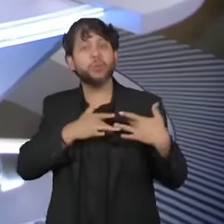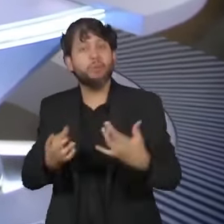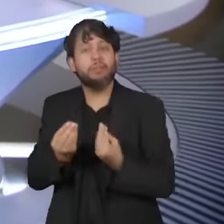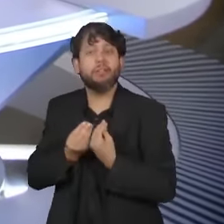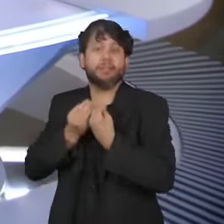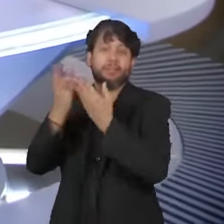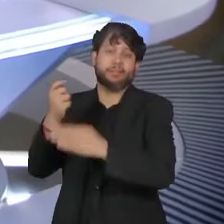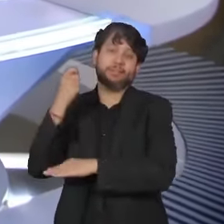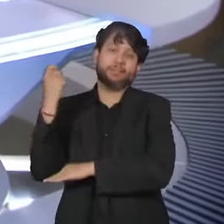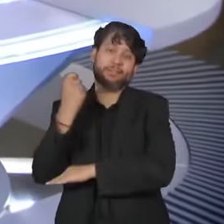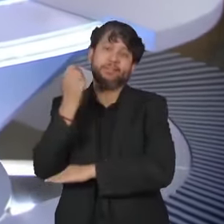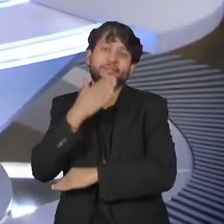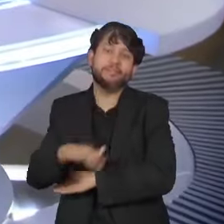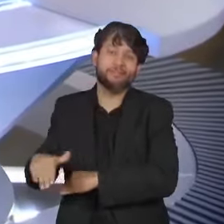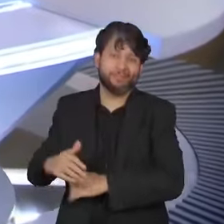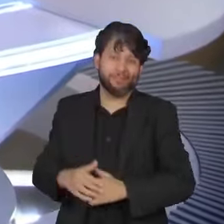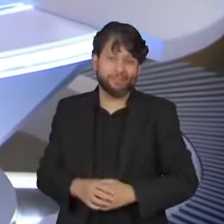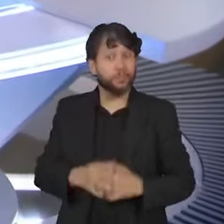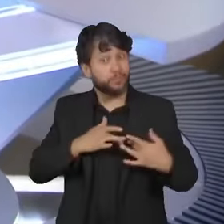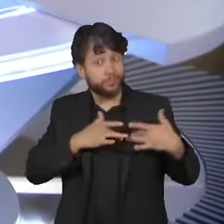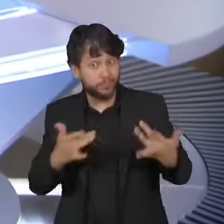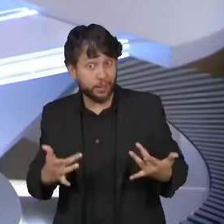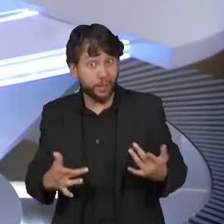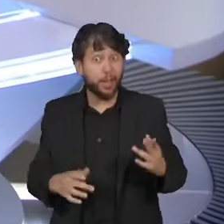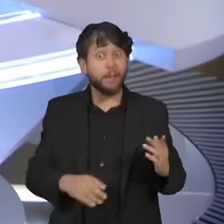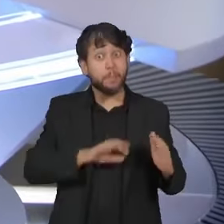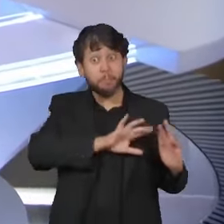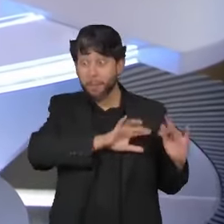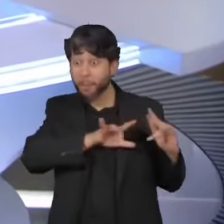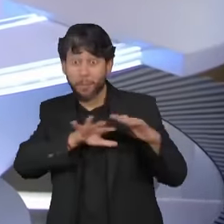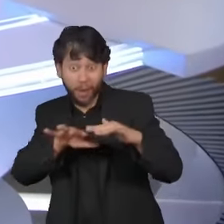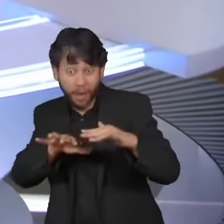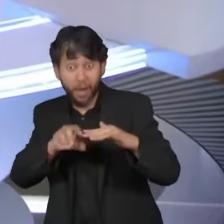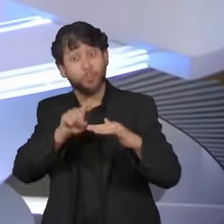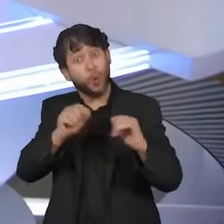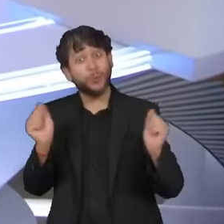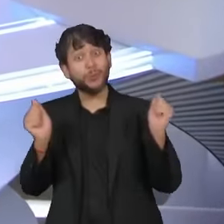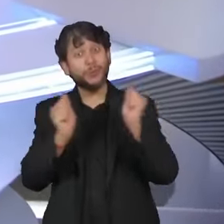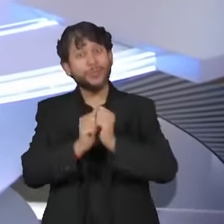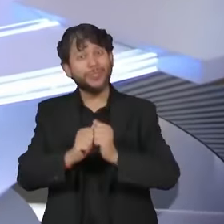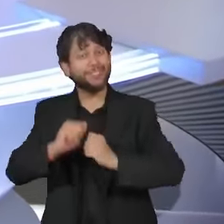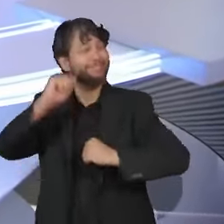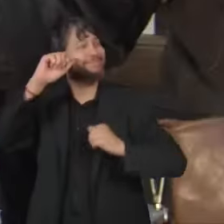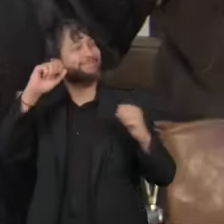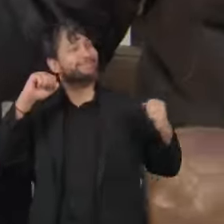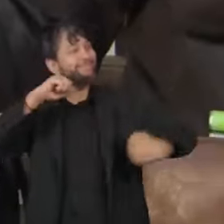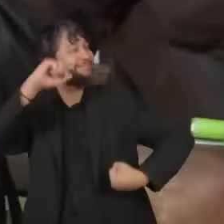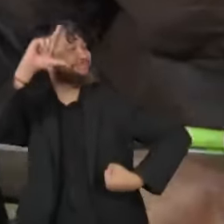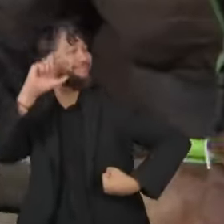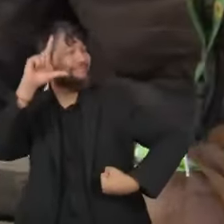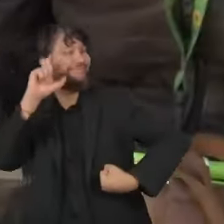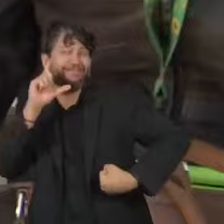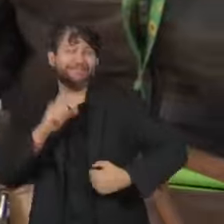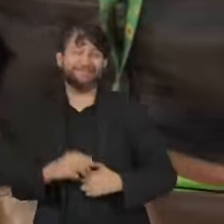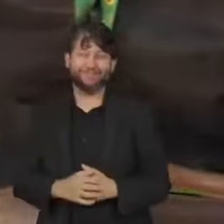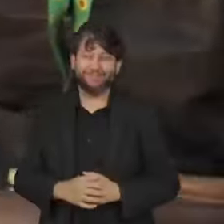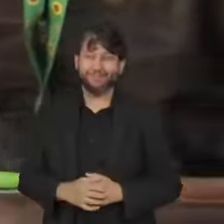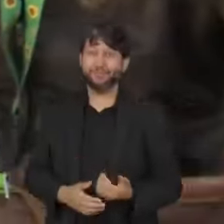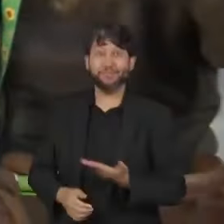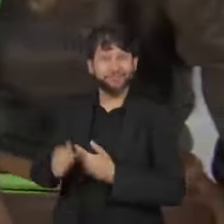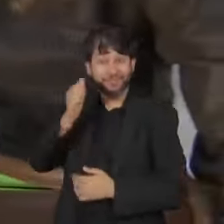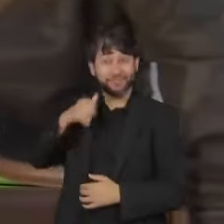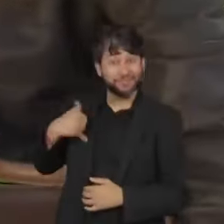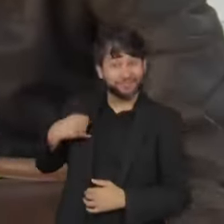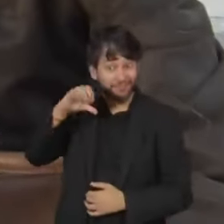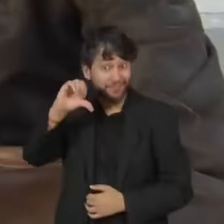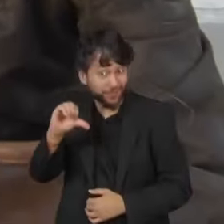de praticar a solidariedade, quem foi ao evento também pôde tirar fotos com a turma do Quintal. A Gabriele, de 9